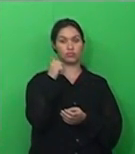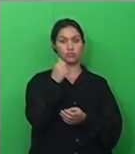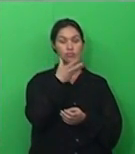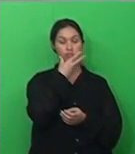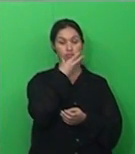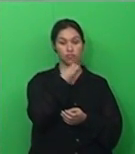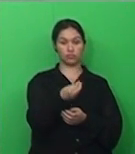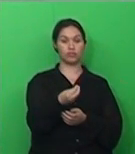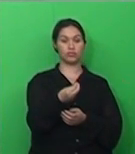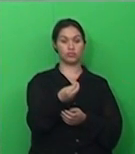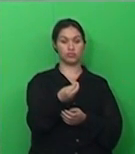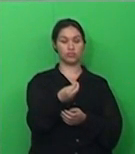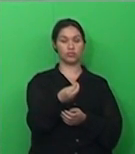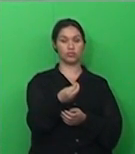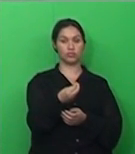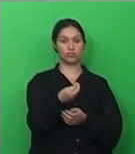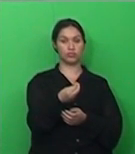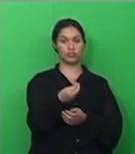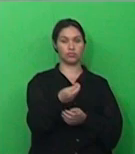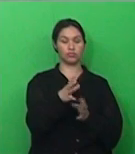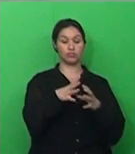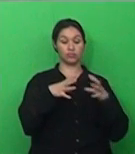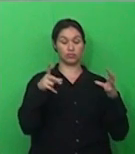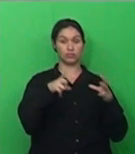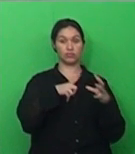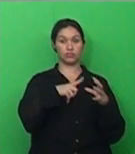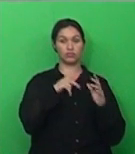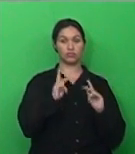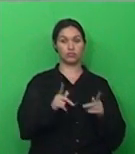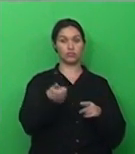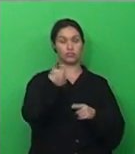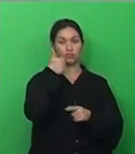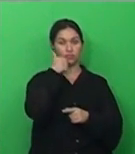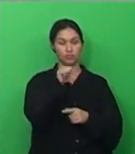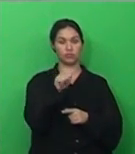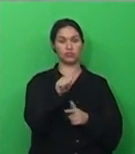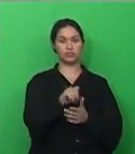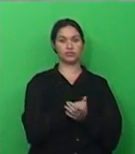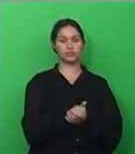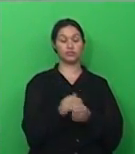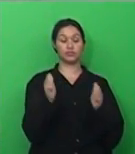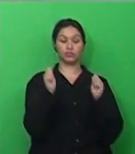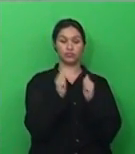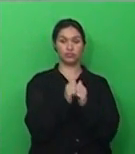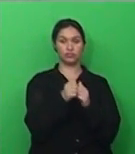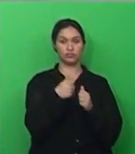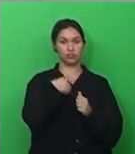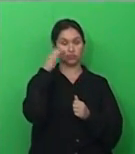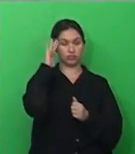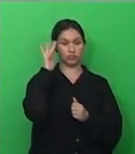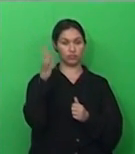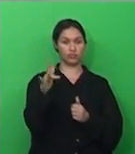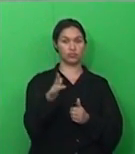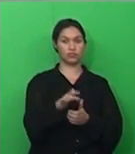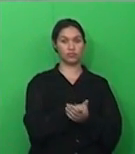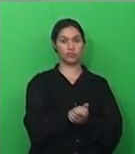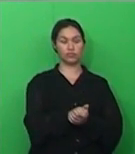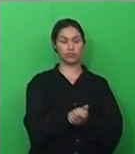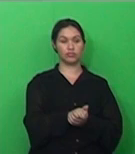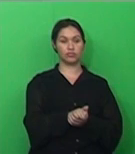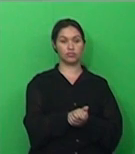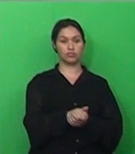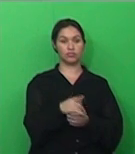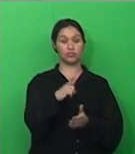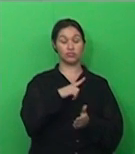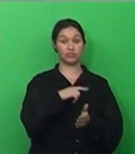sua frente, existe uma grande mulher, senhora Ionara. Imagino quantas vezes passou pela cabeça desses artistas